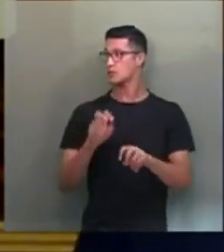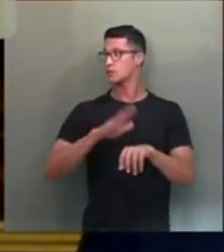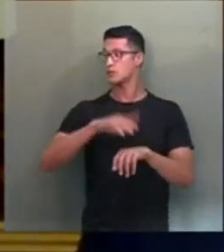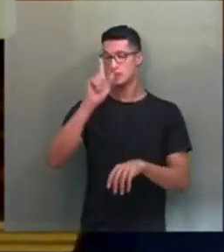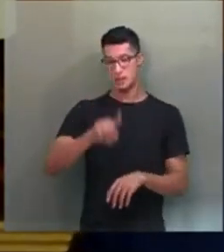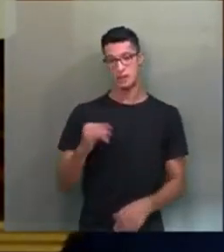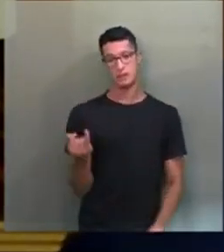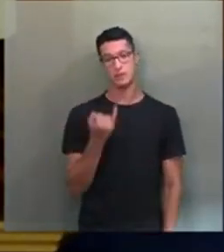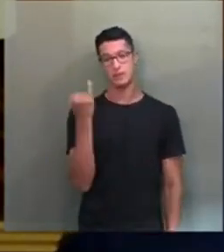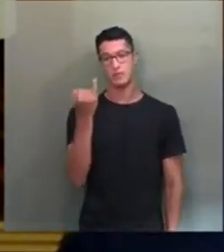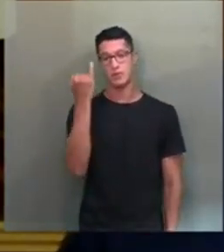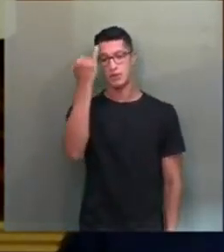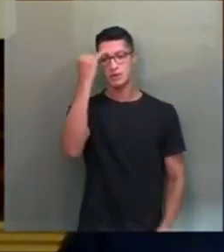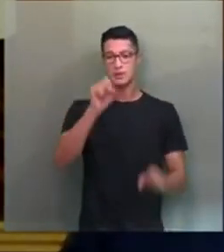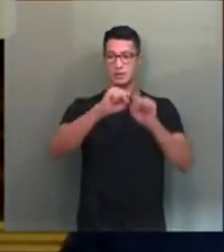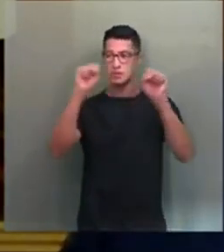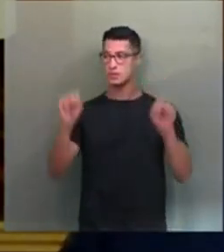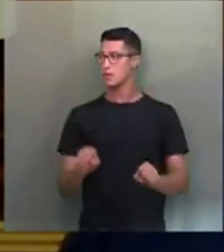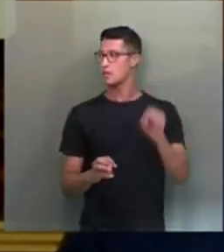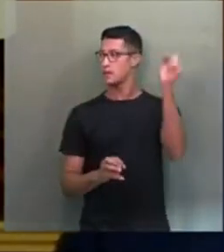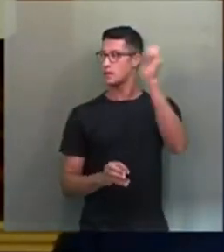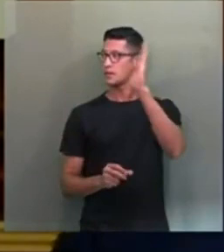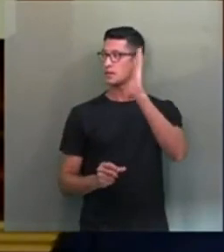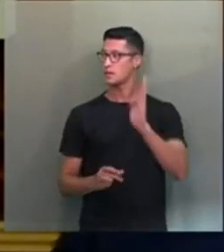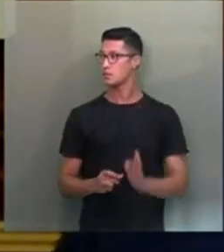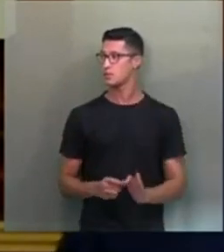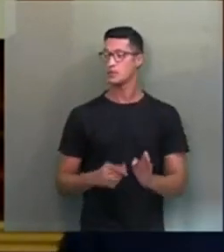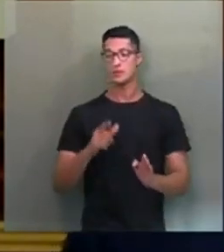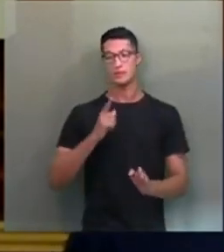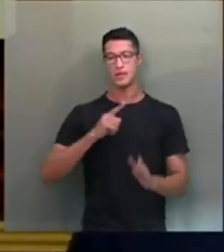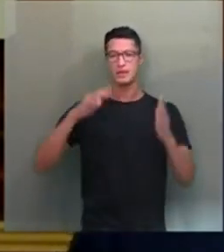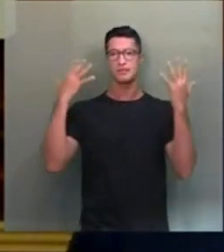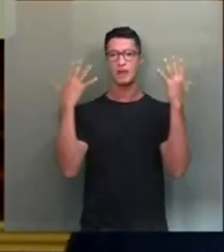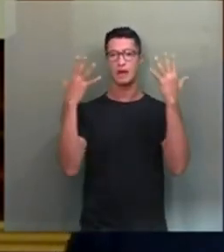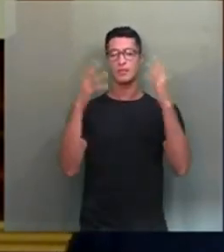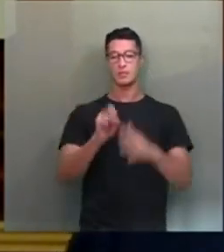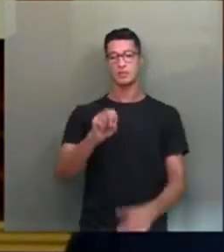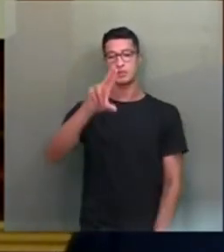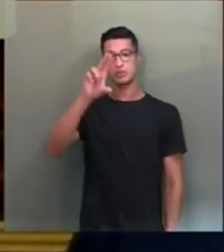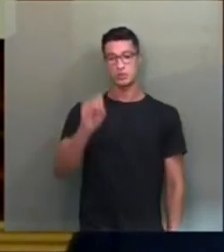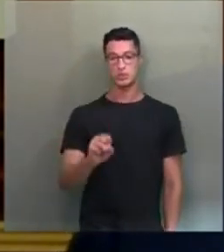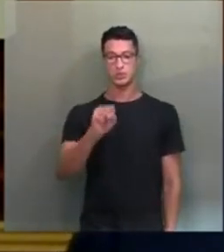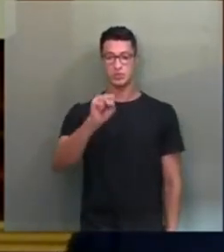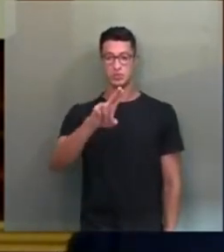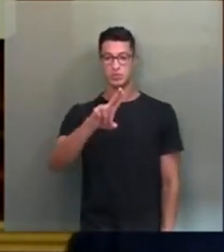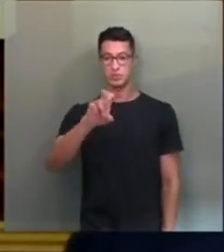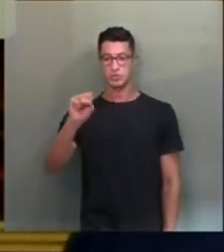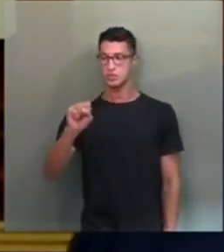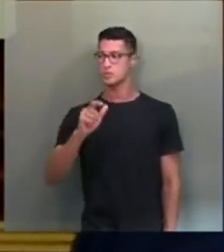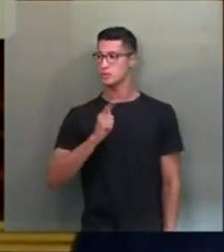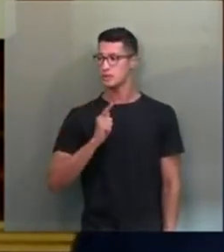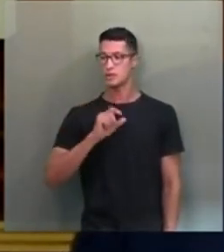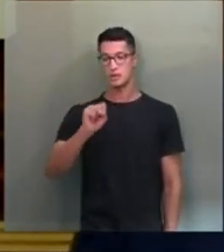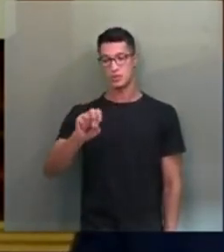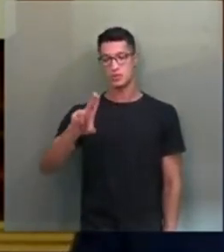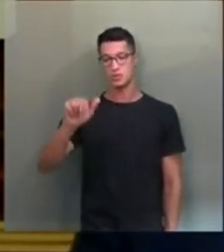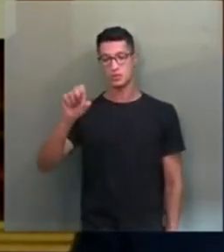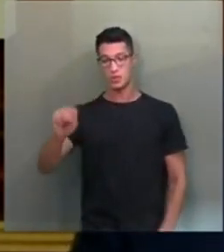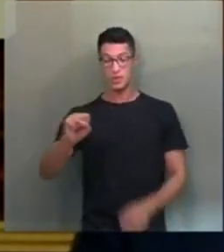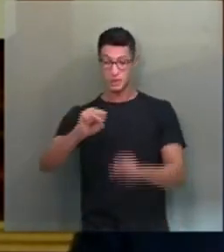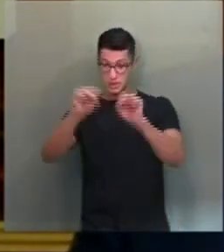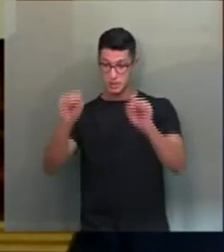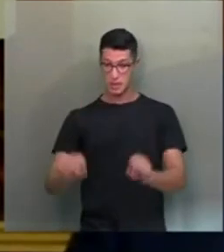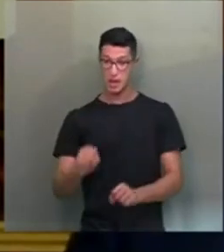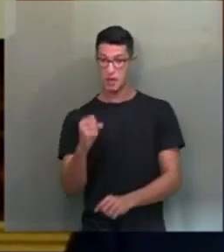tão importante, sistema nacional. Já temos o SUS, que é o Sistema Único de Saúde, o SUAS, que é o